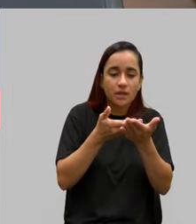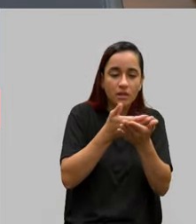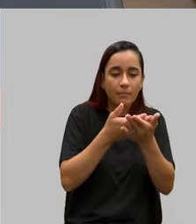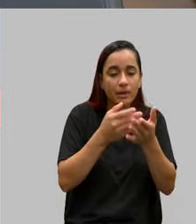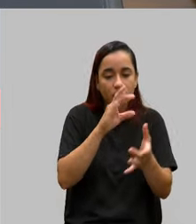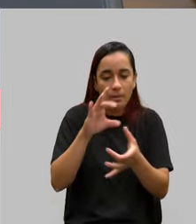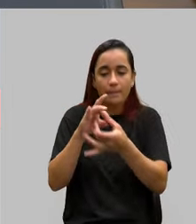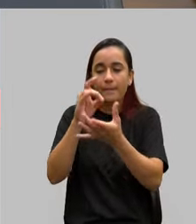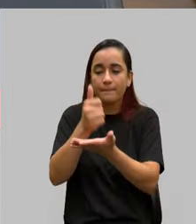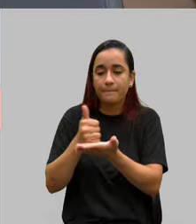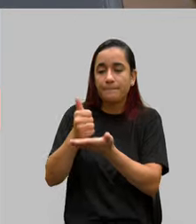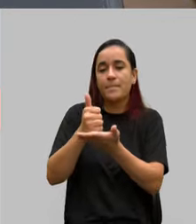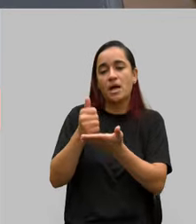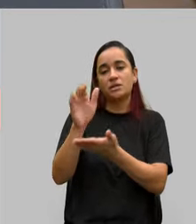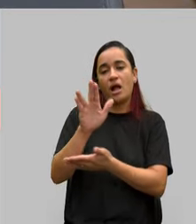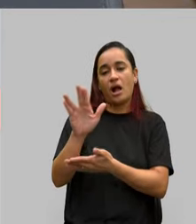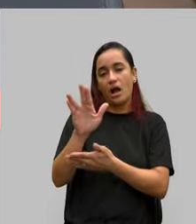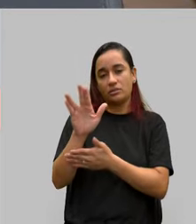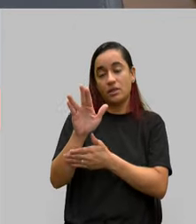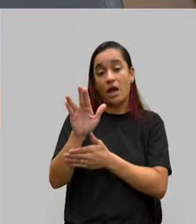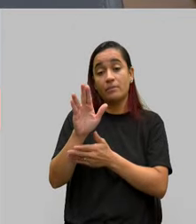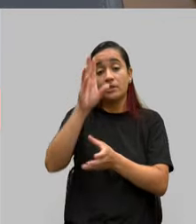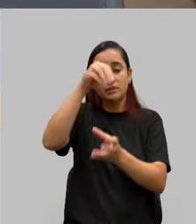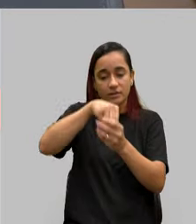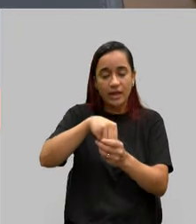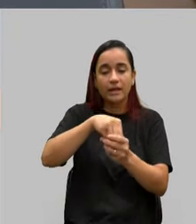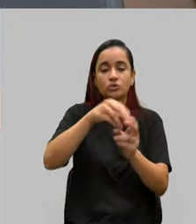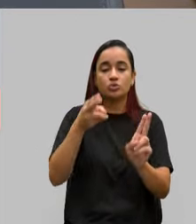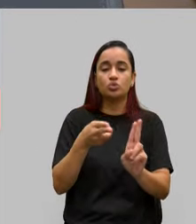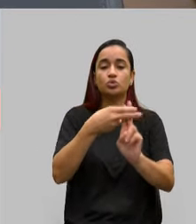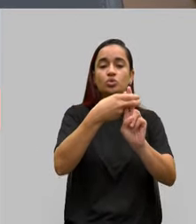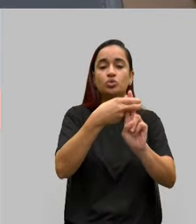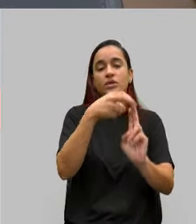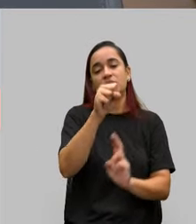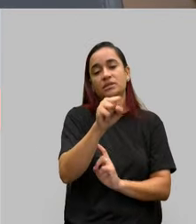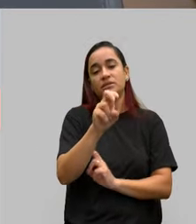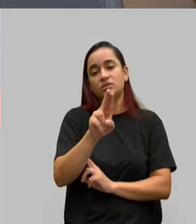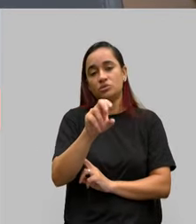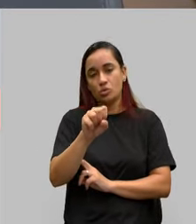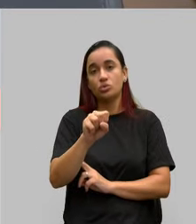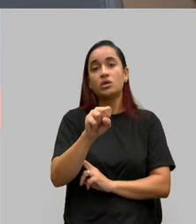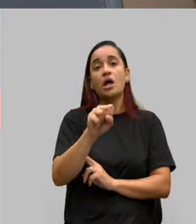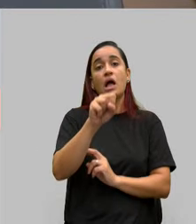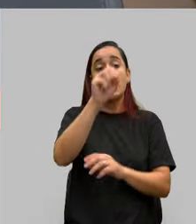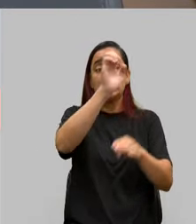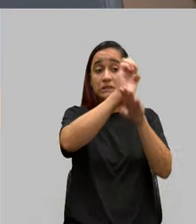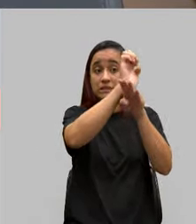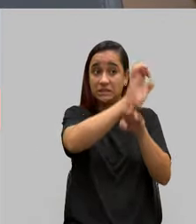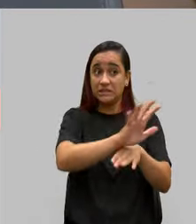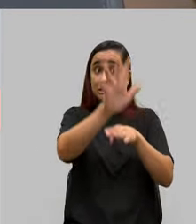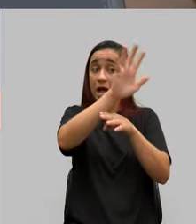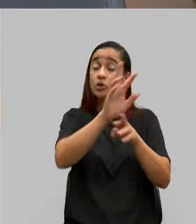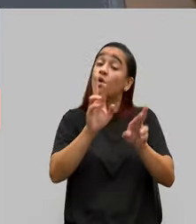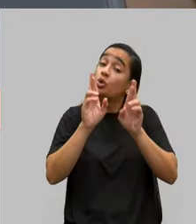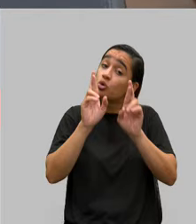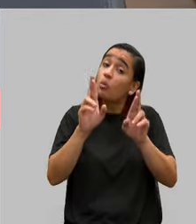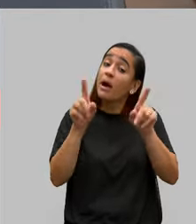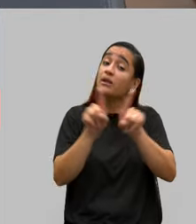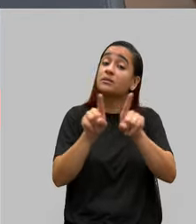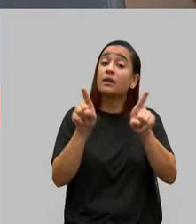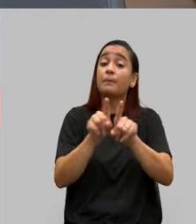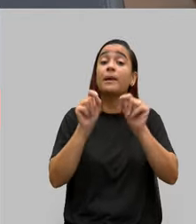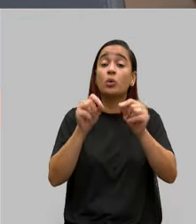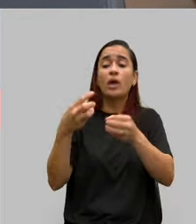canabidiol pelo sistema público Saúde do Estado esperamos também que seja do município e do